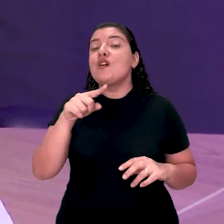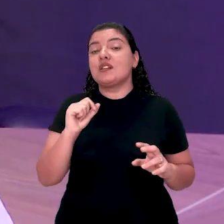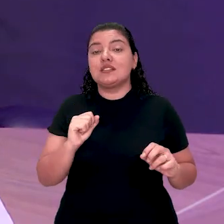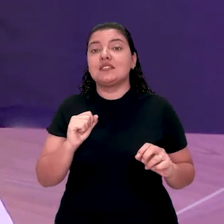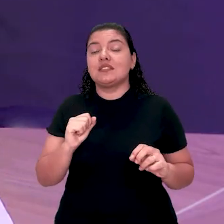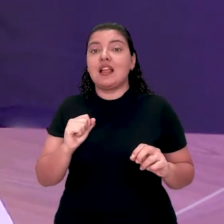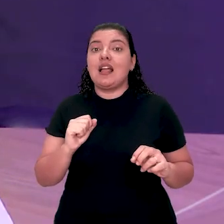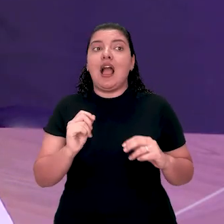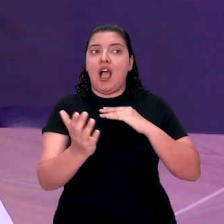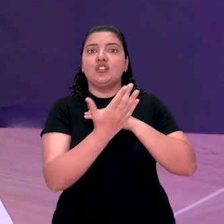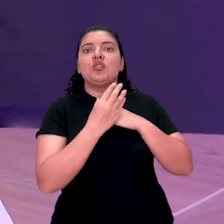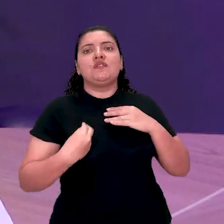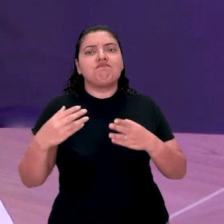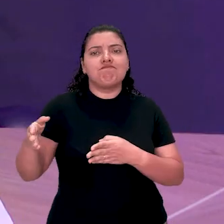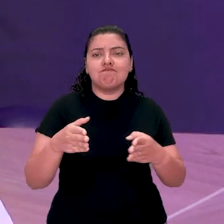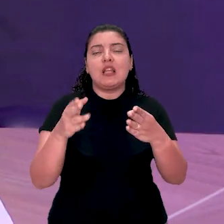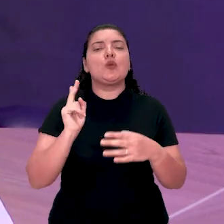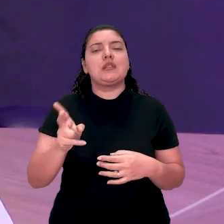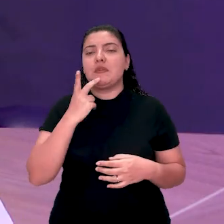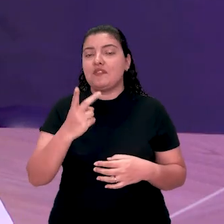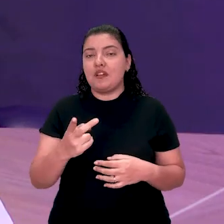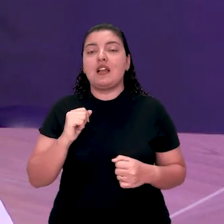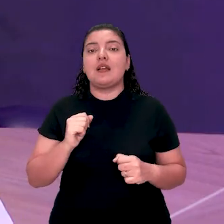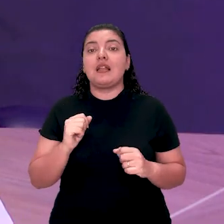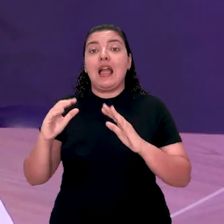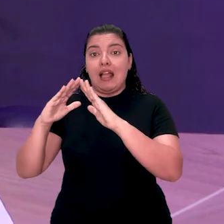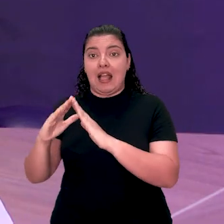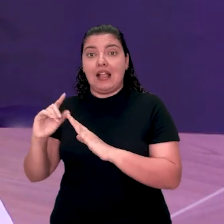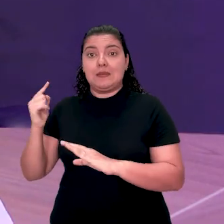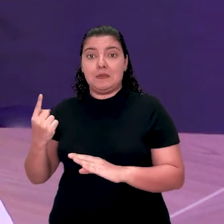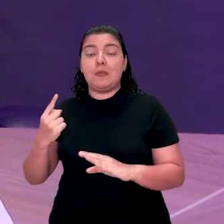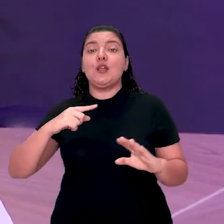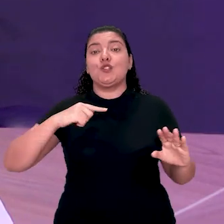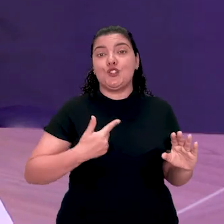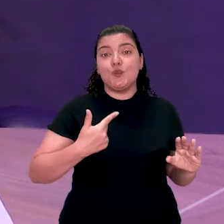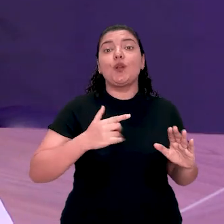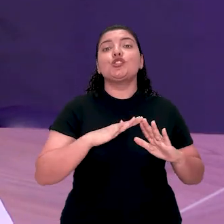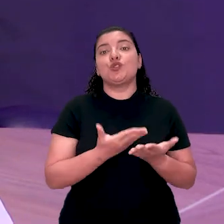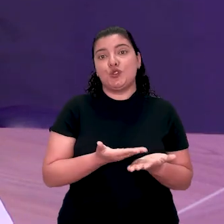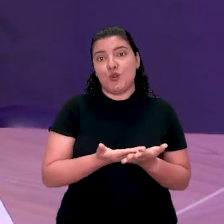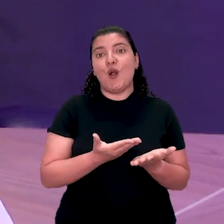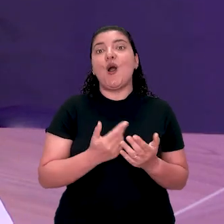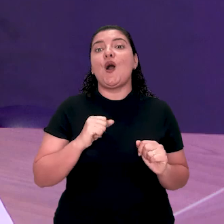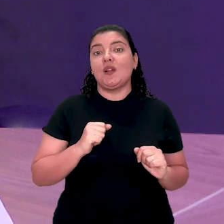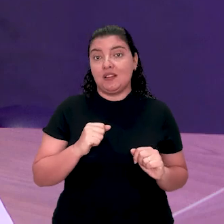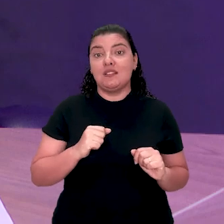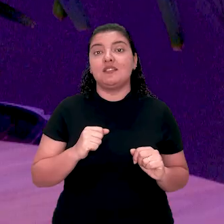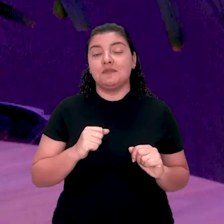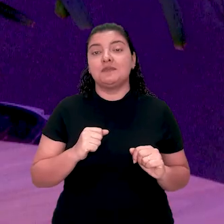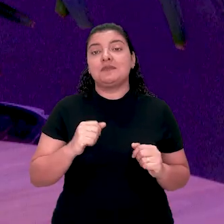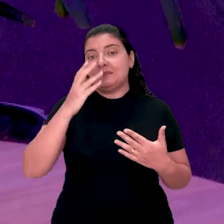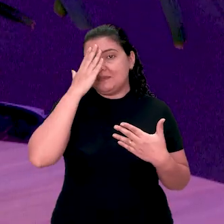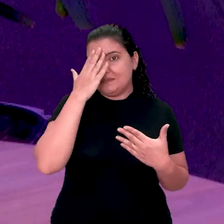gente ser um professor? É verdade. Assim, eu sempre falo, a casa é o primeiro lugar, mas a segunda casa da gente é a escola, né?